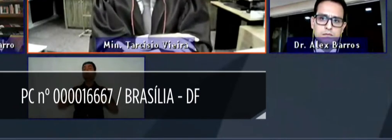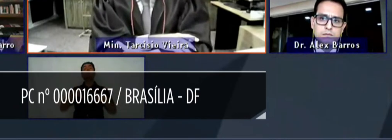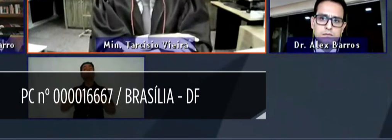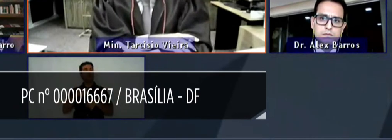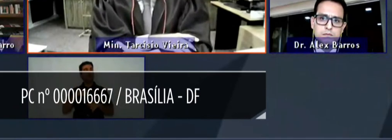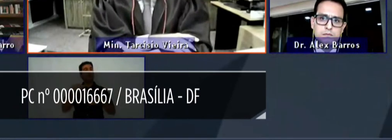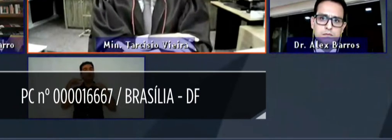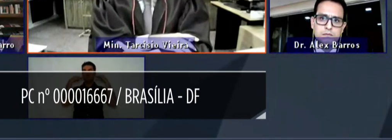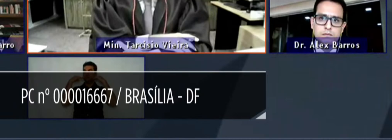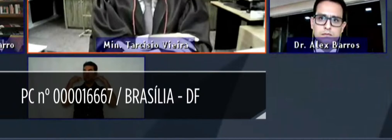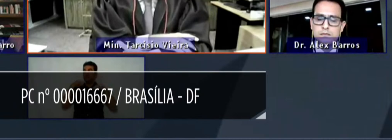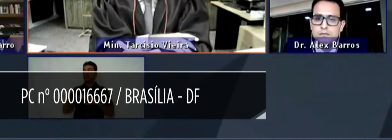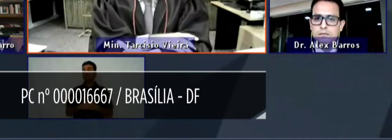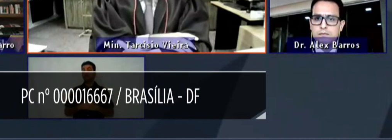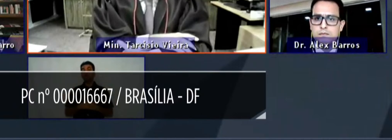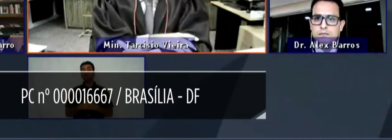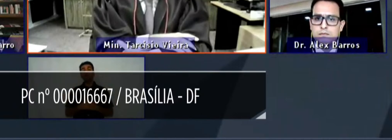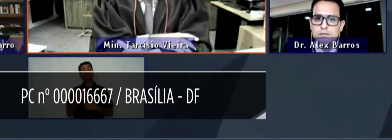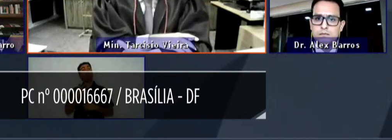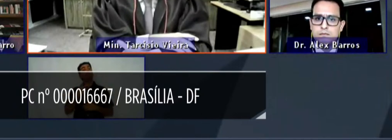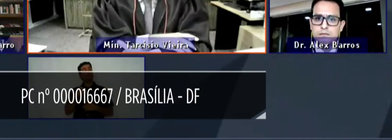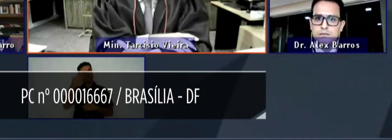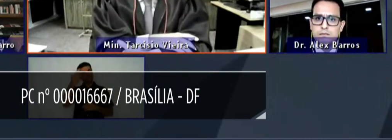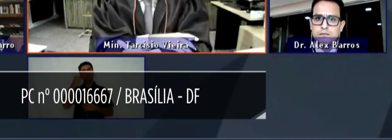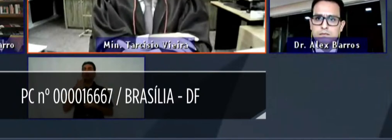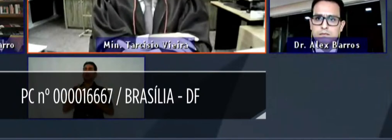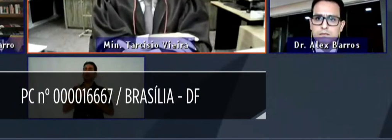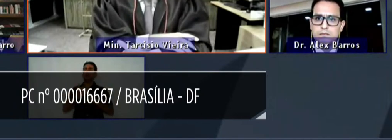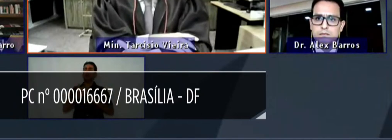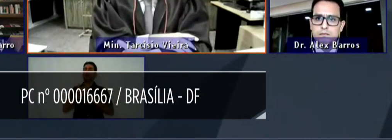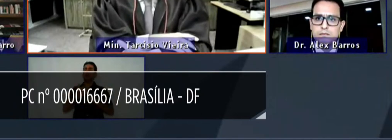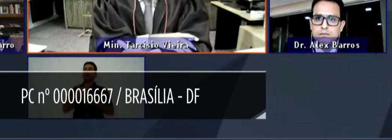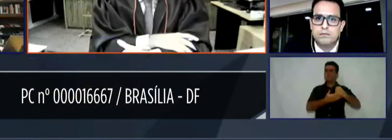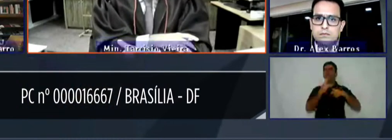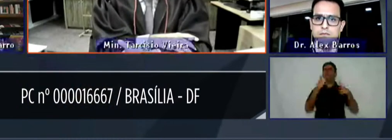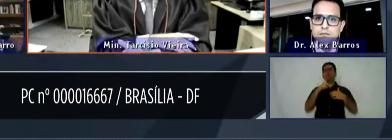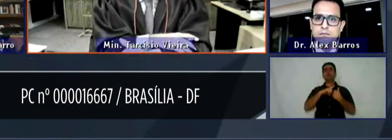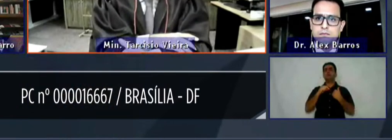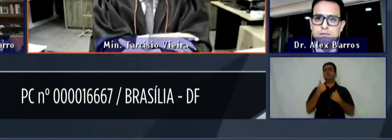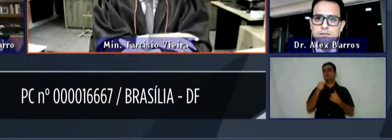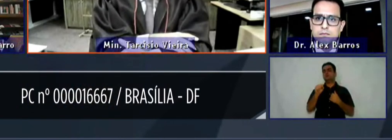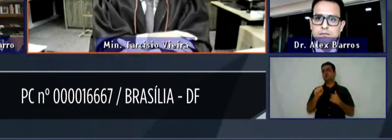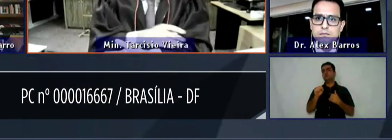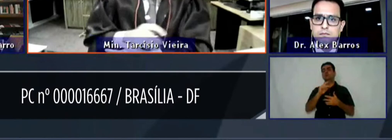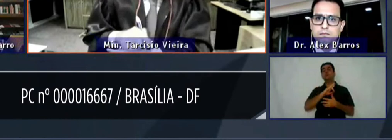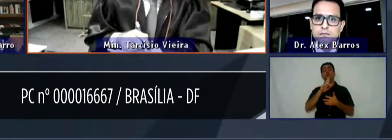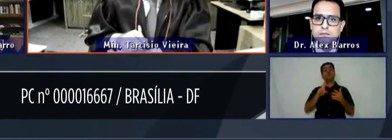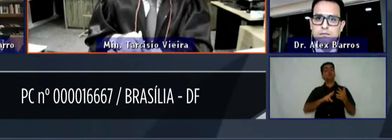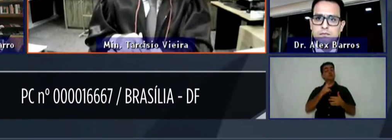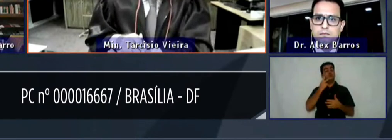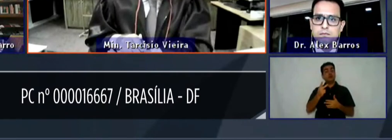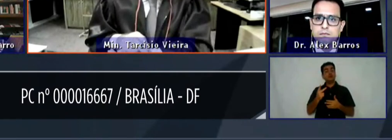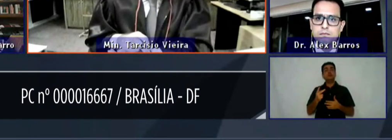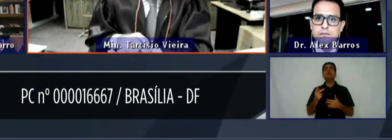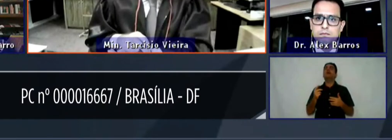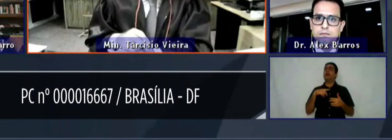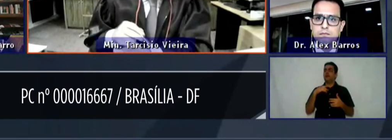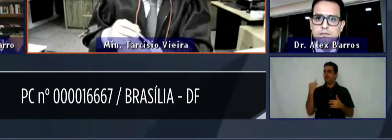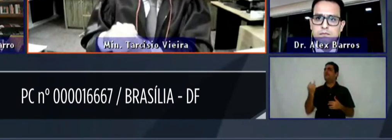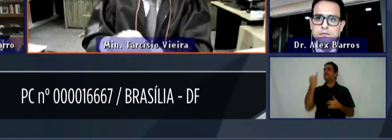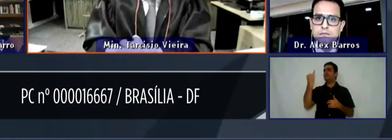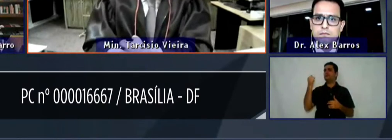propaganda. Além da comprovação efetiva dos serviços, nos termos do artigo 18 da resolução, faz-se